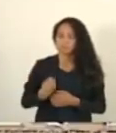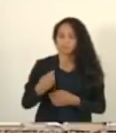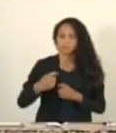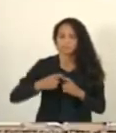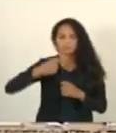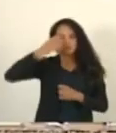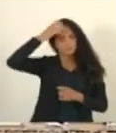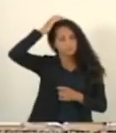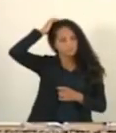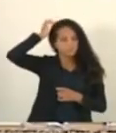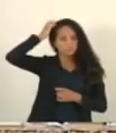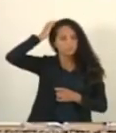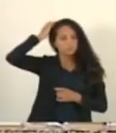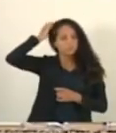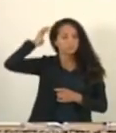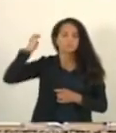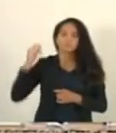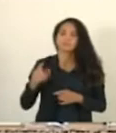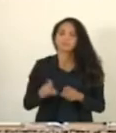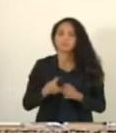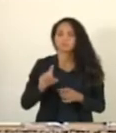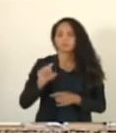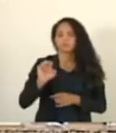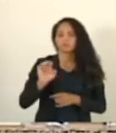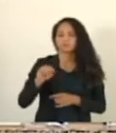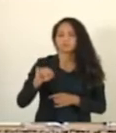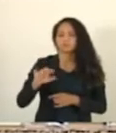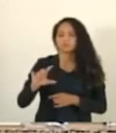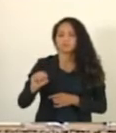Hércules. Presente. Deputado Emílio Mameri.